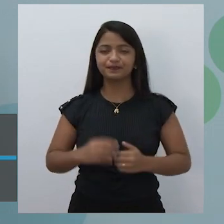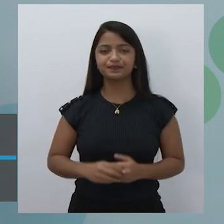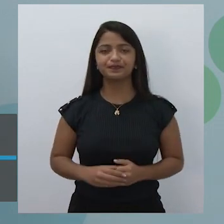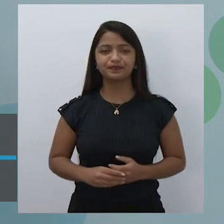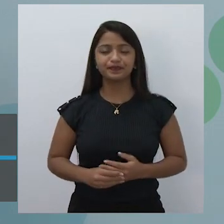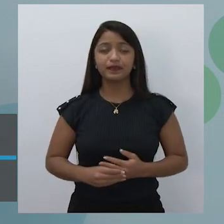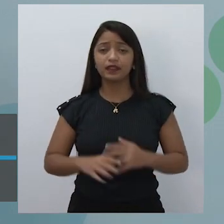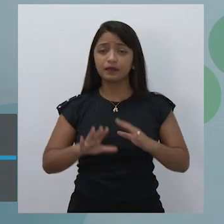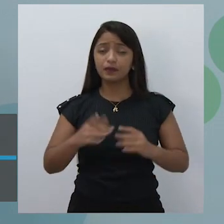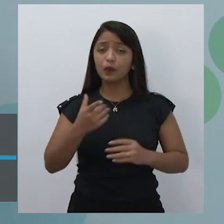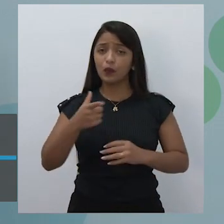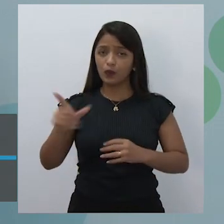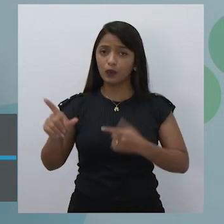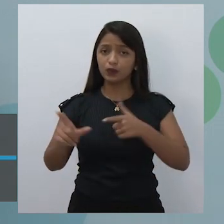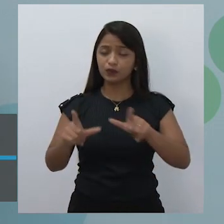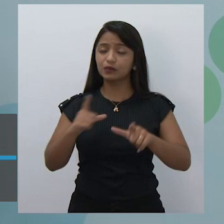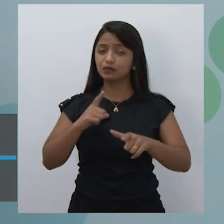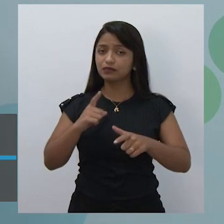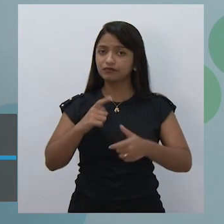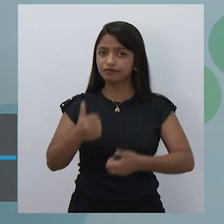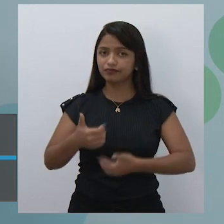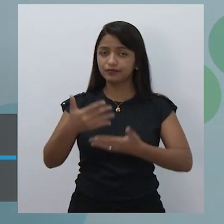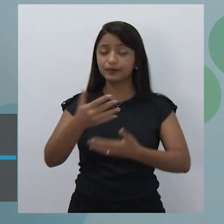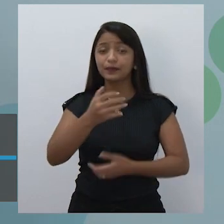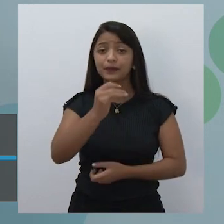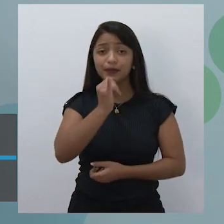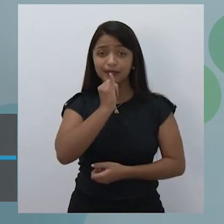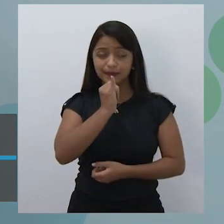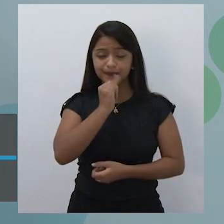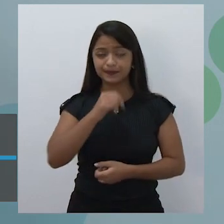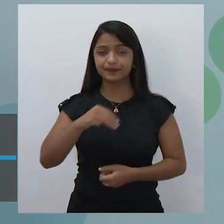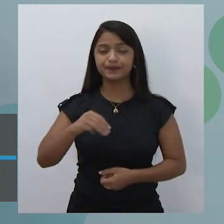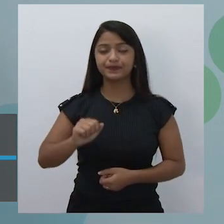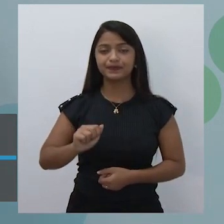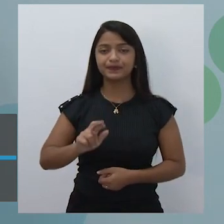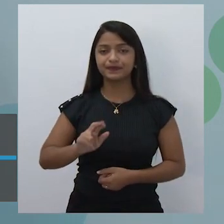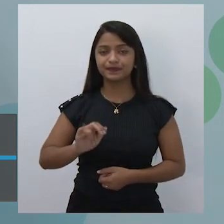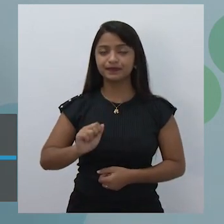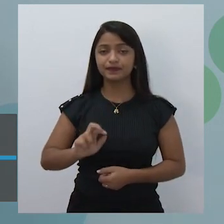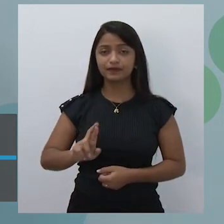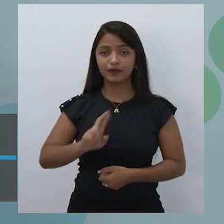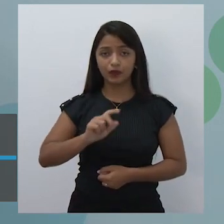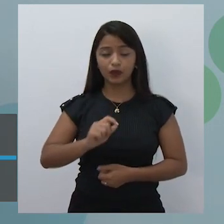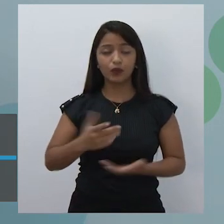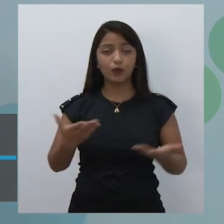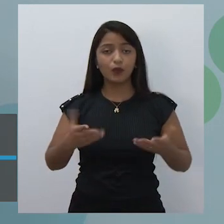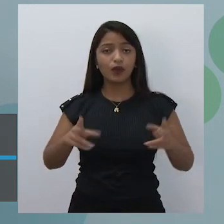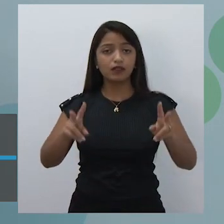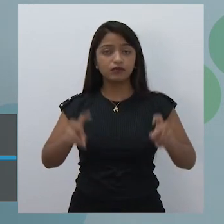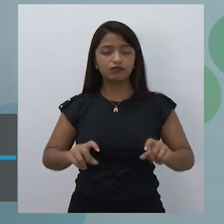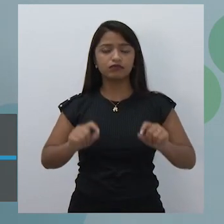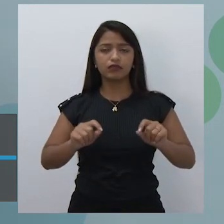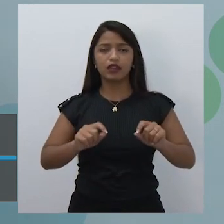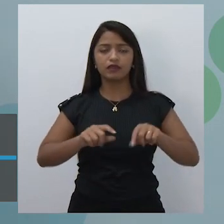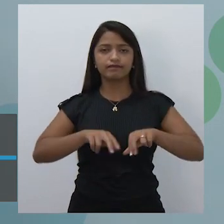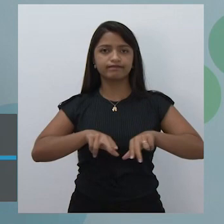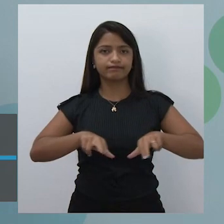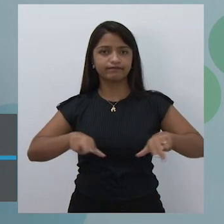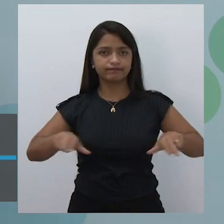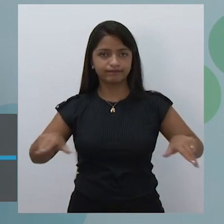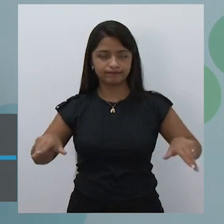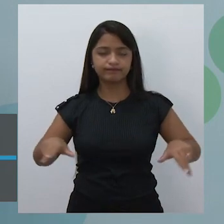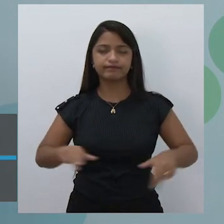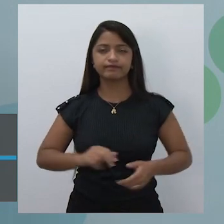outros destaques aqui. Por exemplo, Maria de Fátima diz que o nosso assunto vai ser diversidade, né? O foco vai